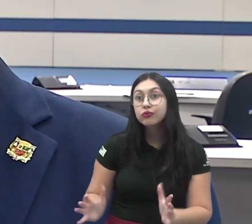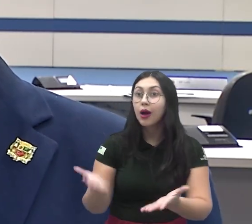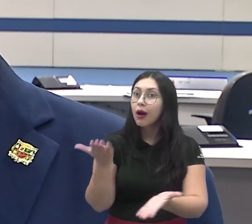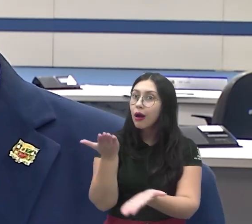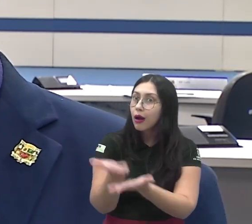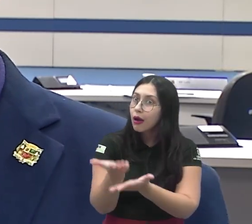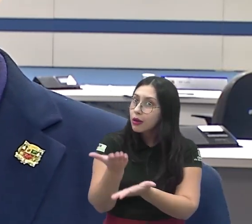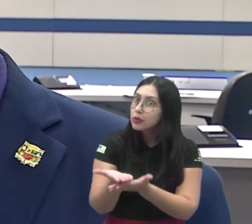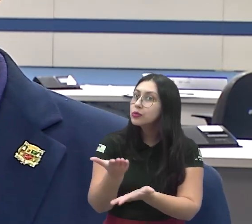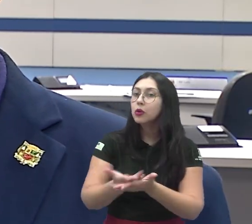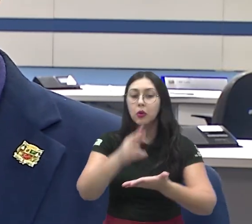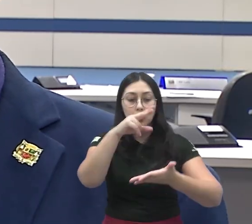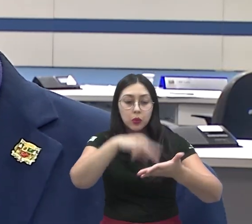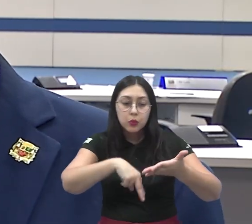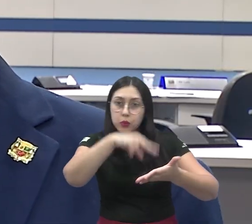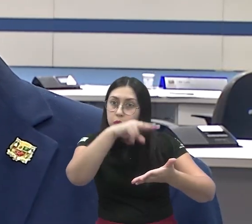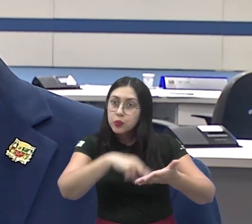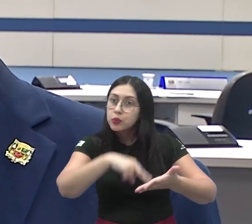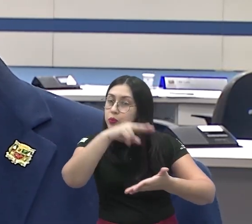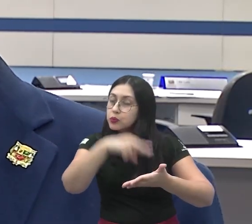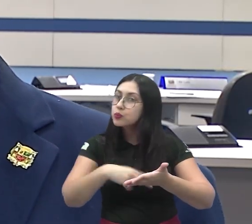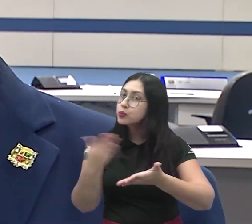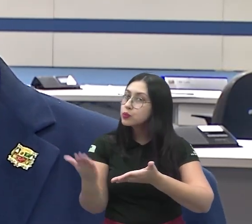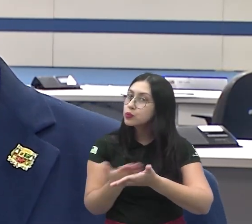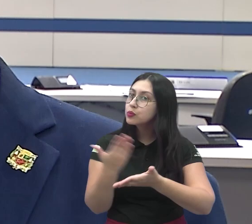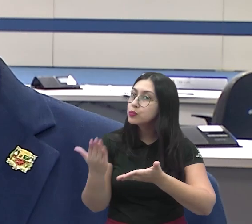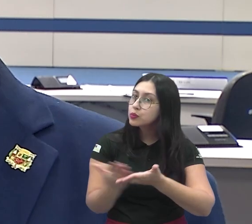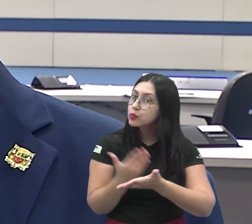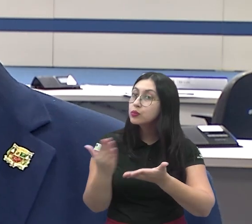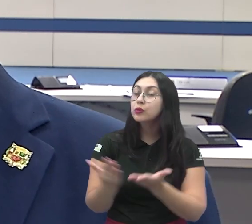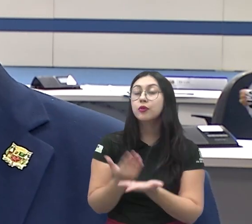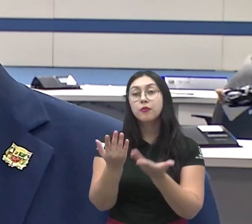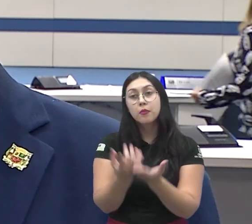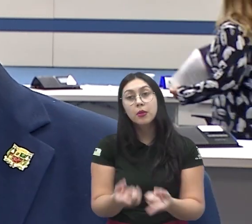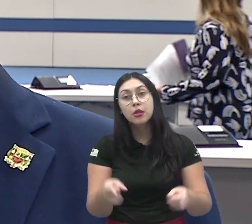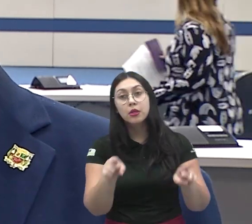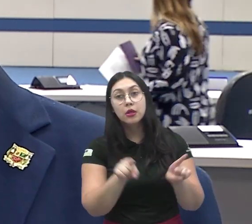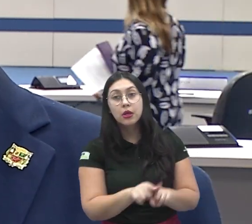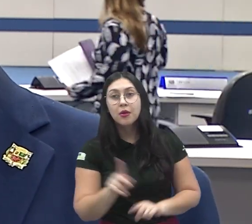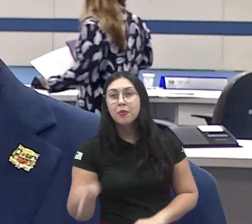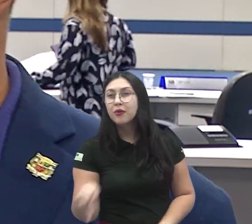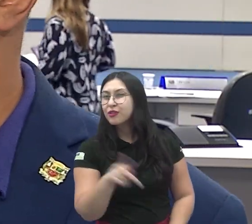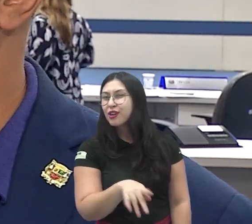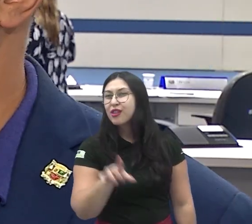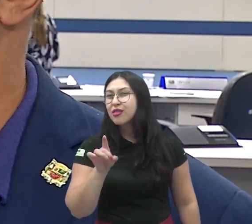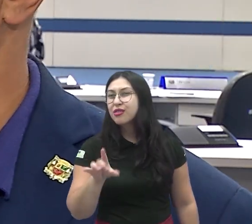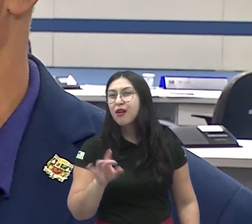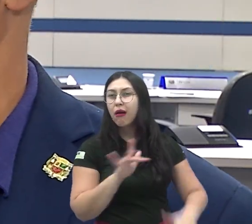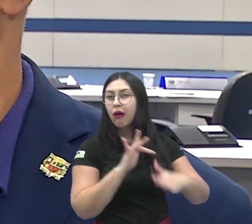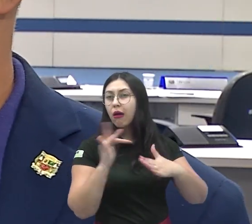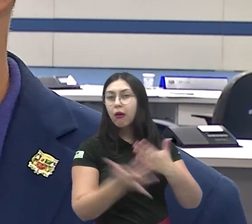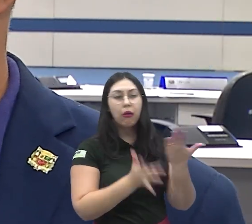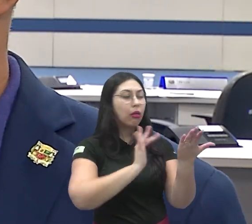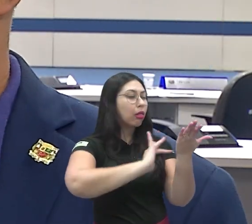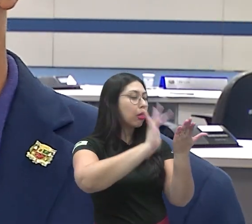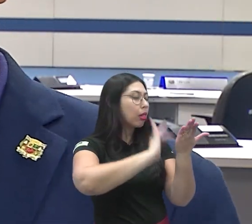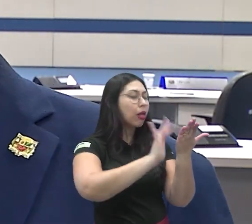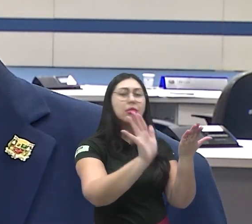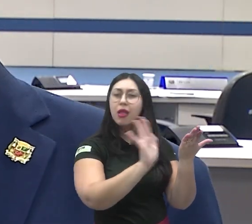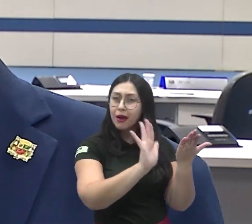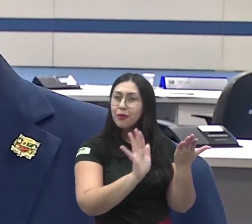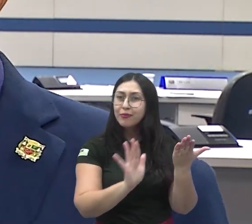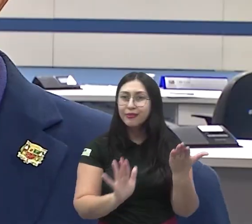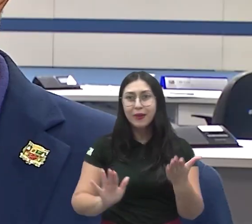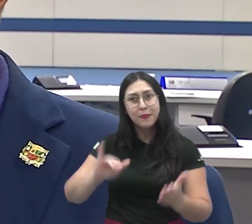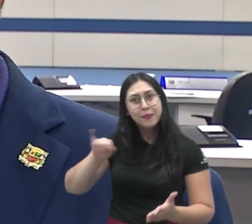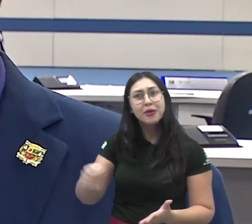os estudantes estudem, né, façam a leitura desses livros nas escolas, em conjunto com os professores, sair um pouco da mídia social, do